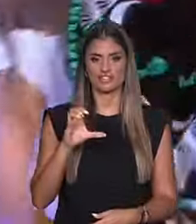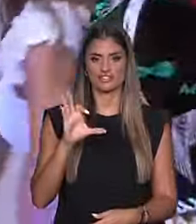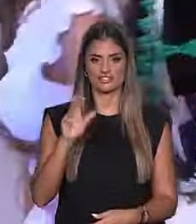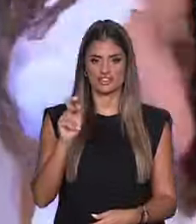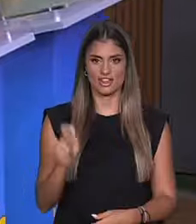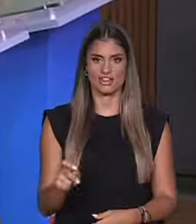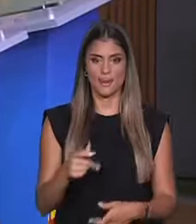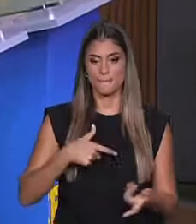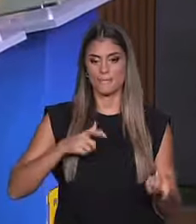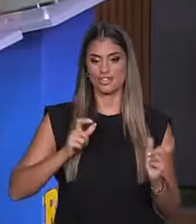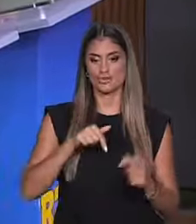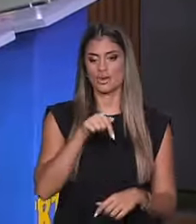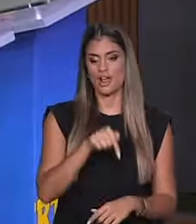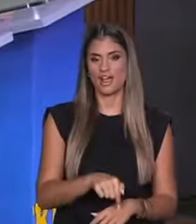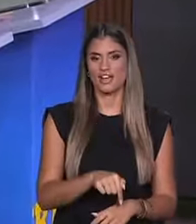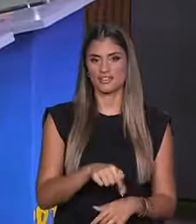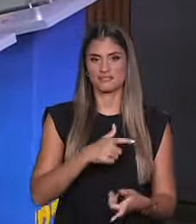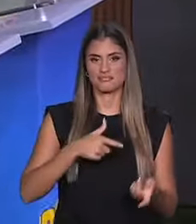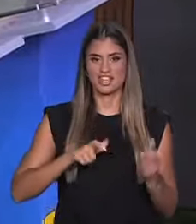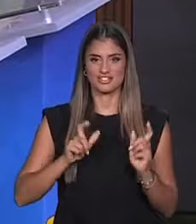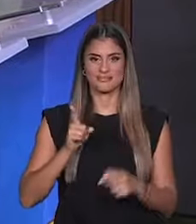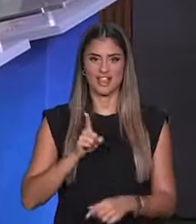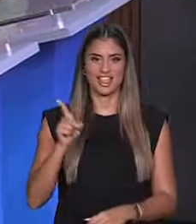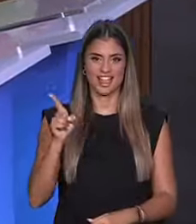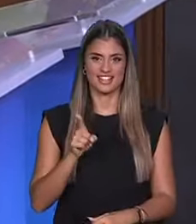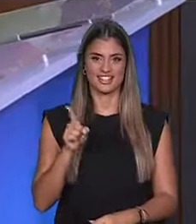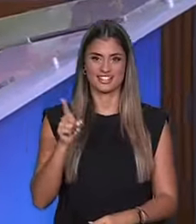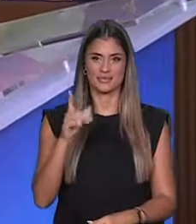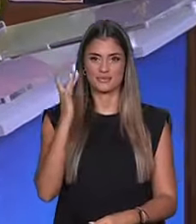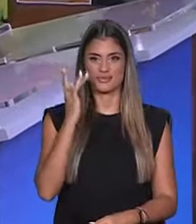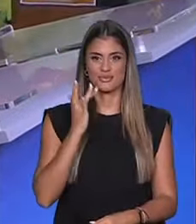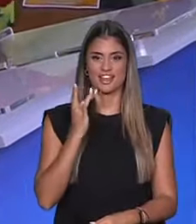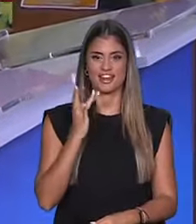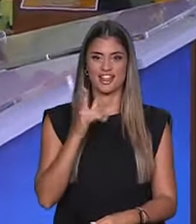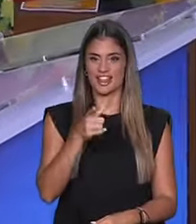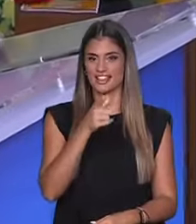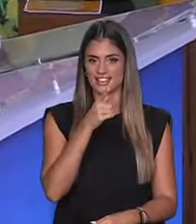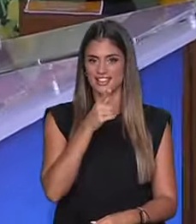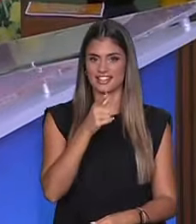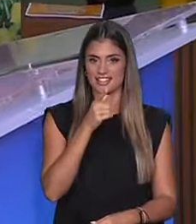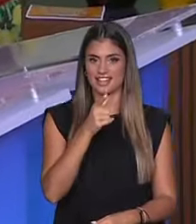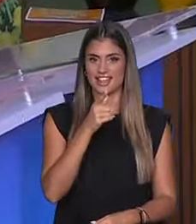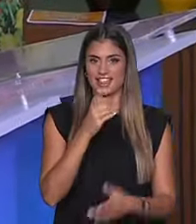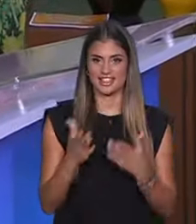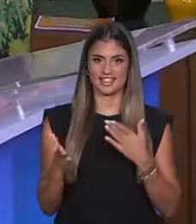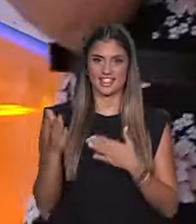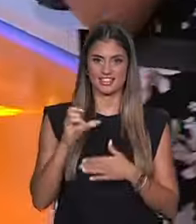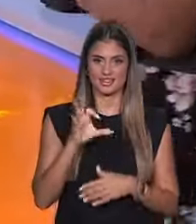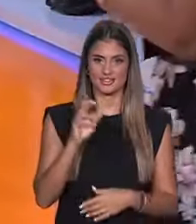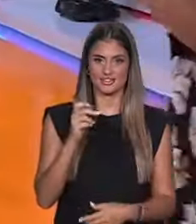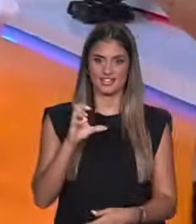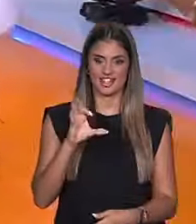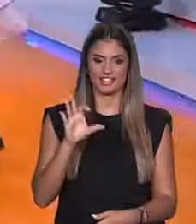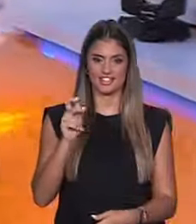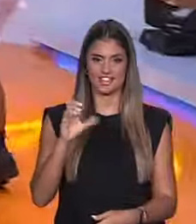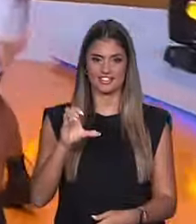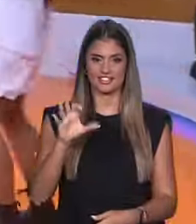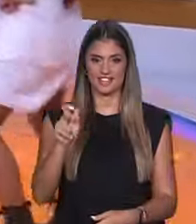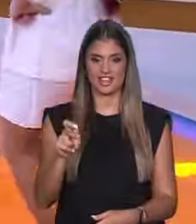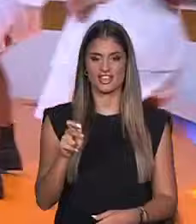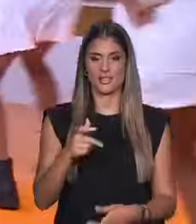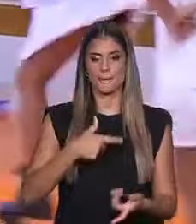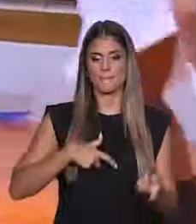México pra cá, México pra lá, morena latina, dançou cha cha cha. México pra